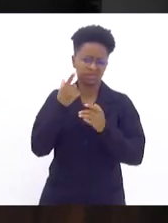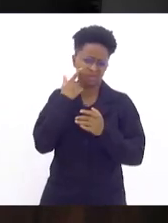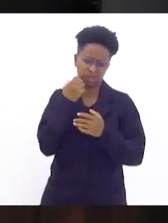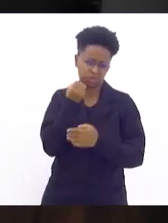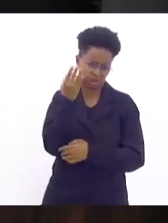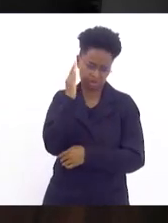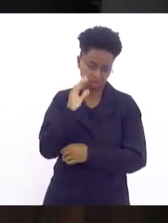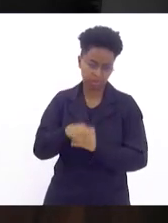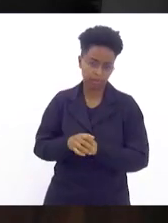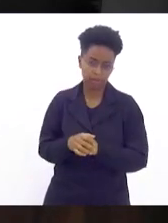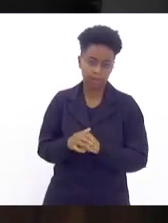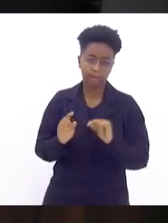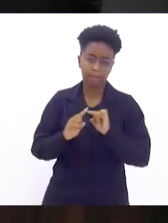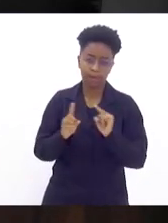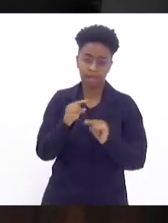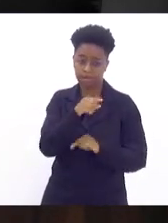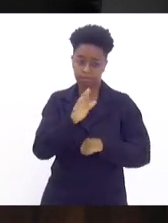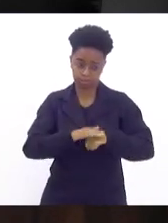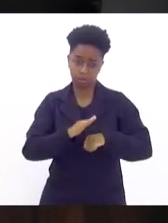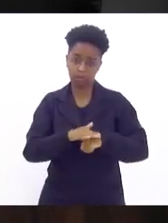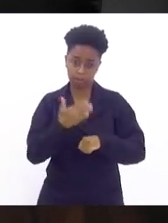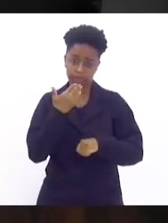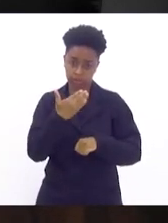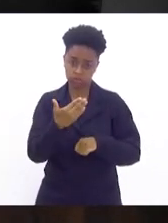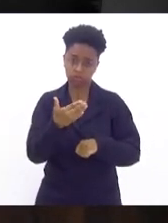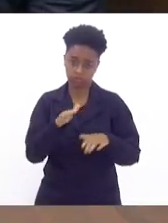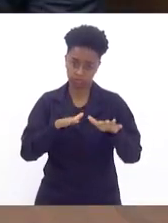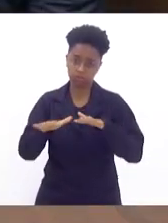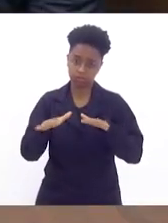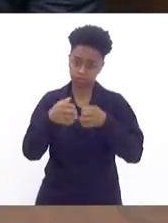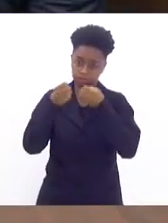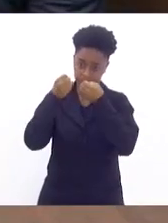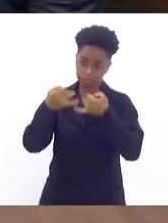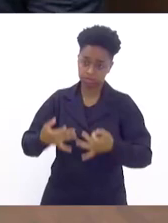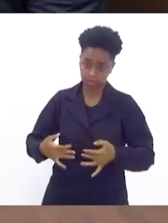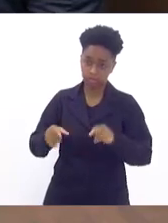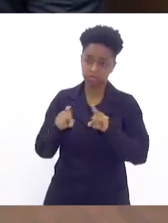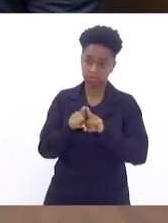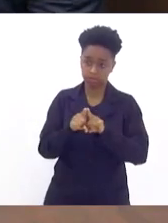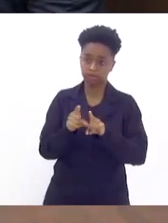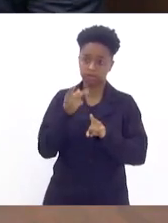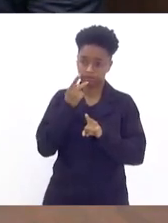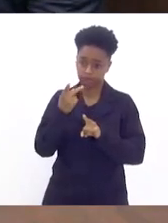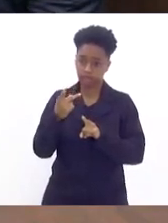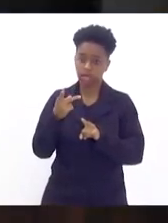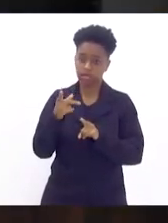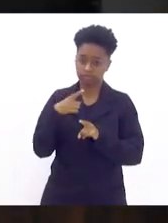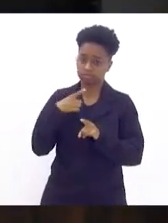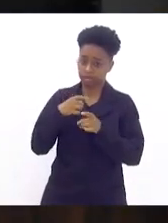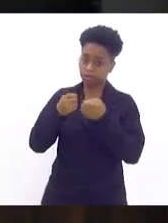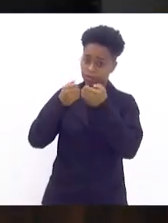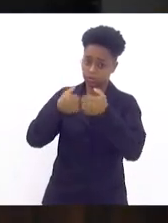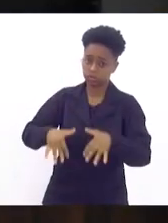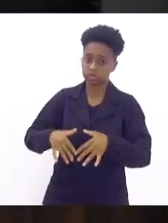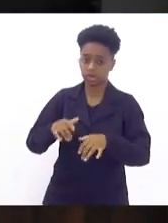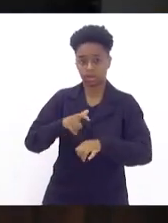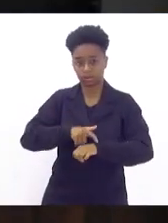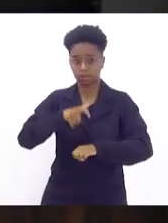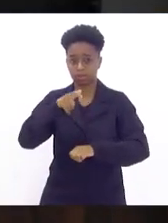coisa assim e aí partiu dele mesmo movimento de me explicar isso e dizer que restou prejudicado naquela ocasião